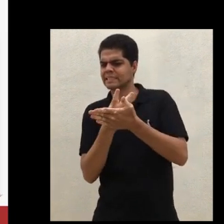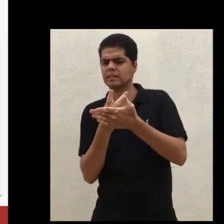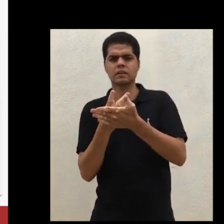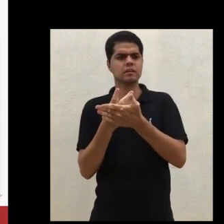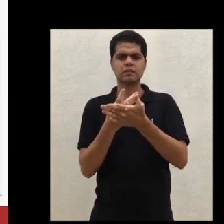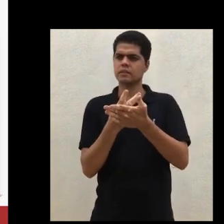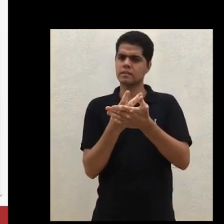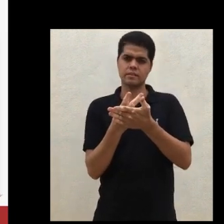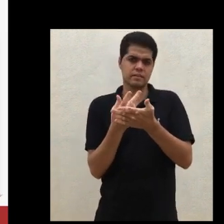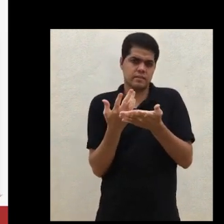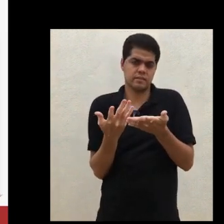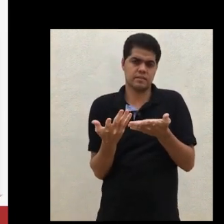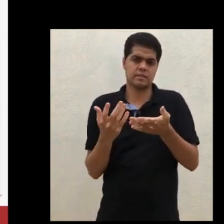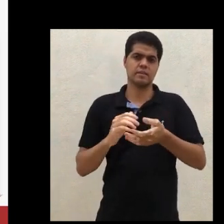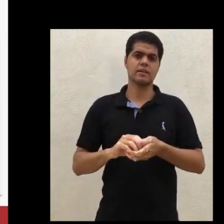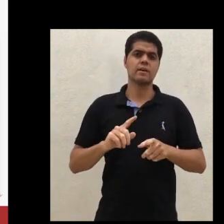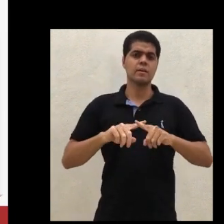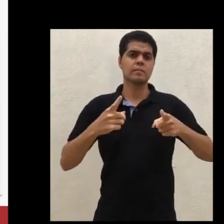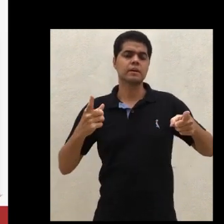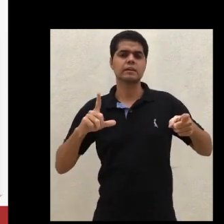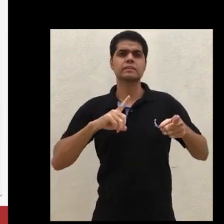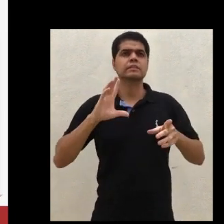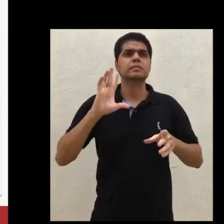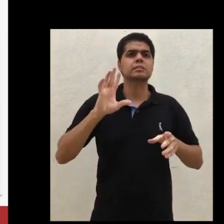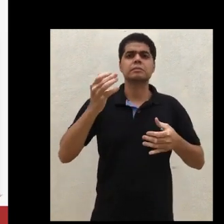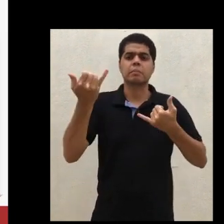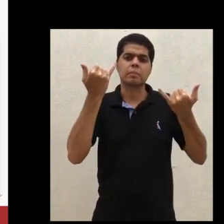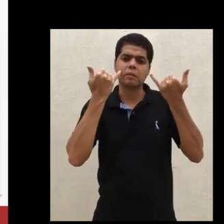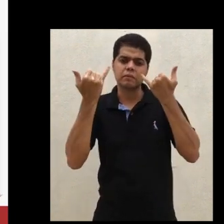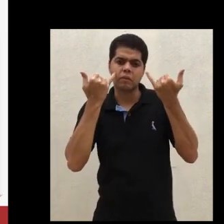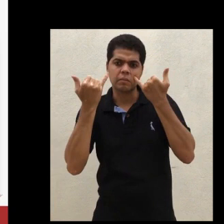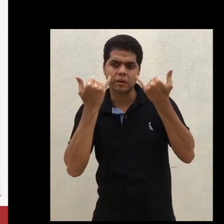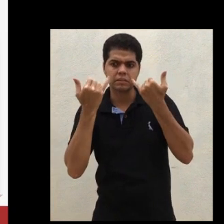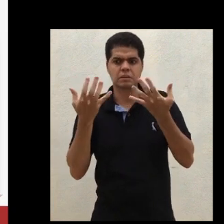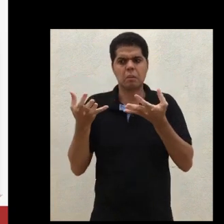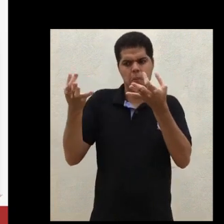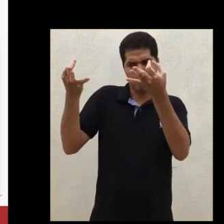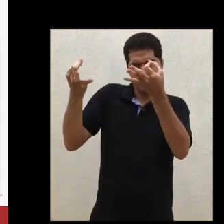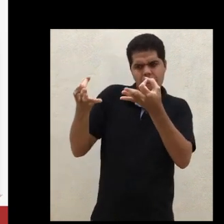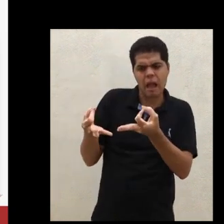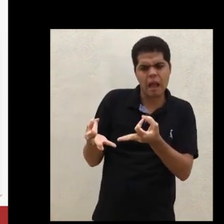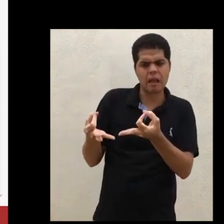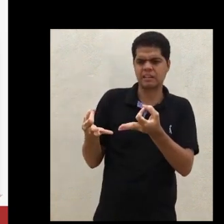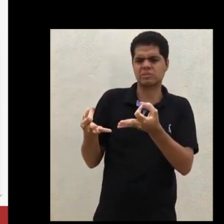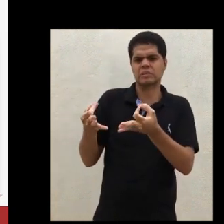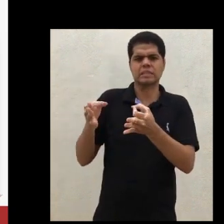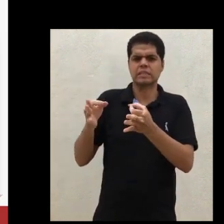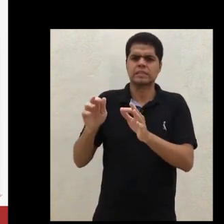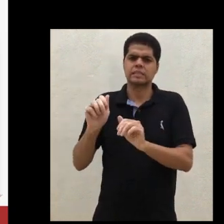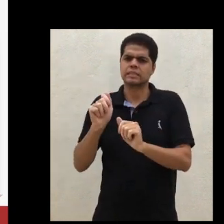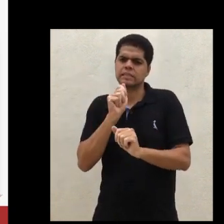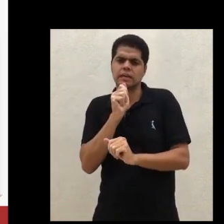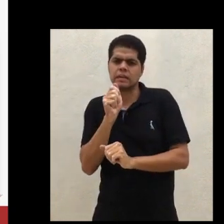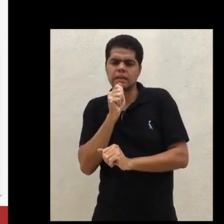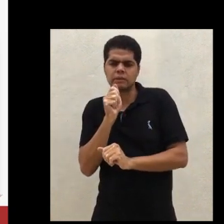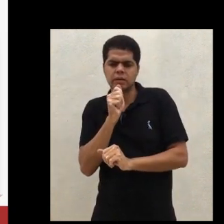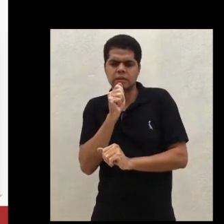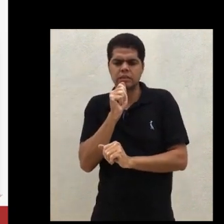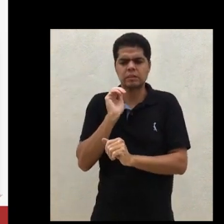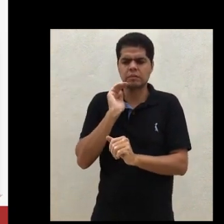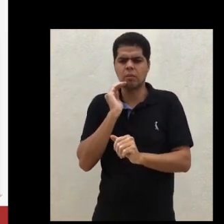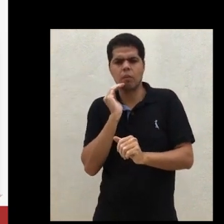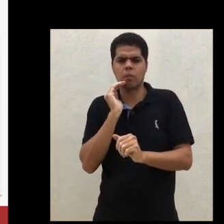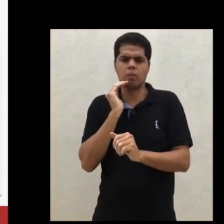é imprecisa, tá? Que ela não é muito bem definida, vamos falar